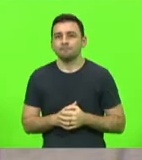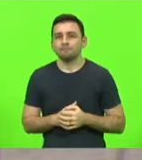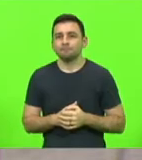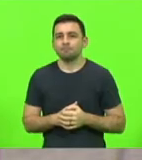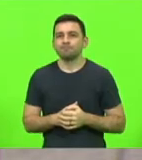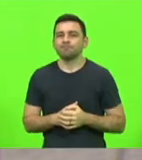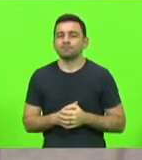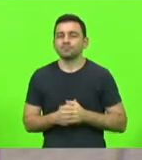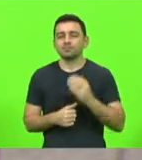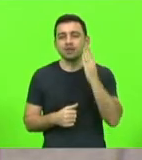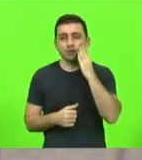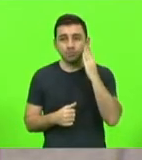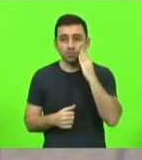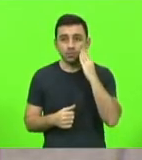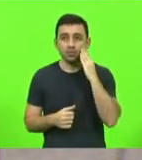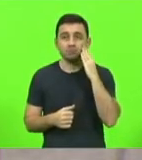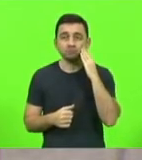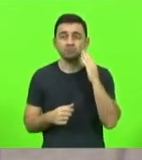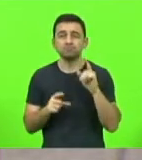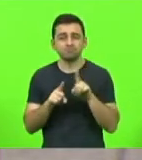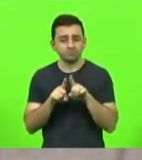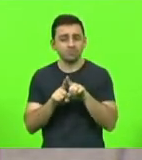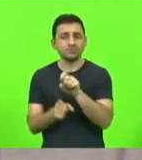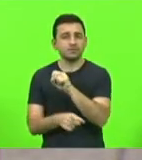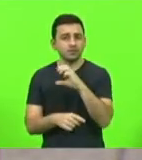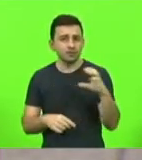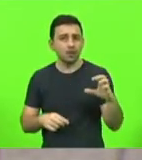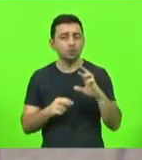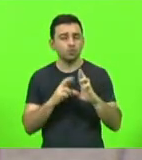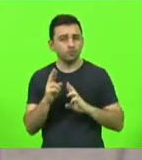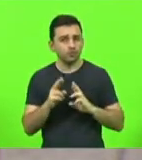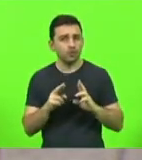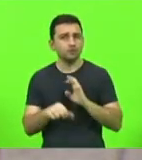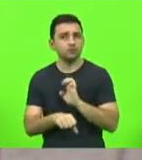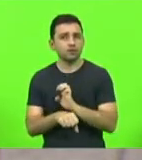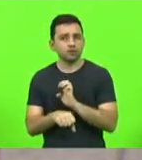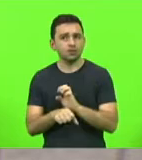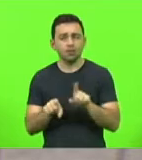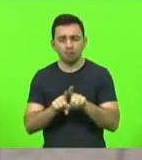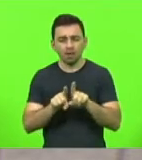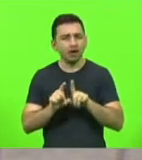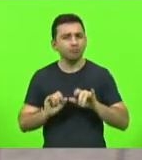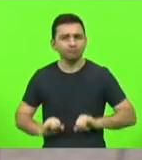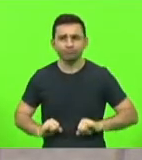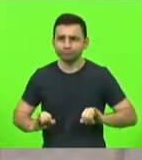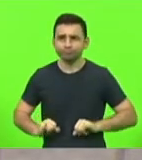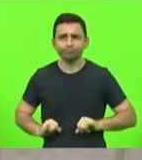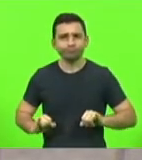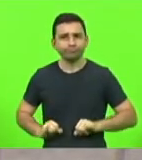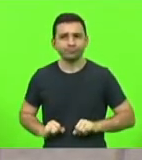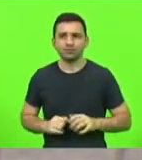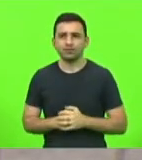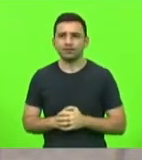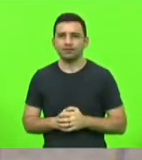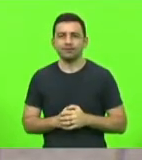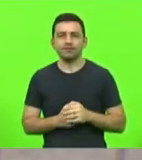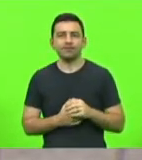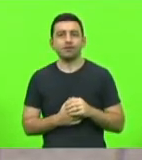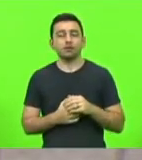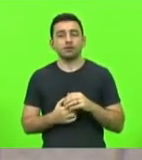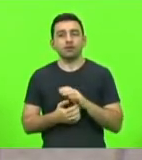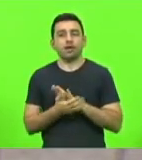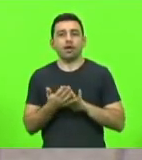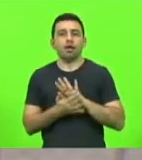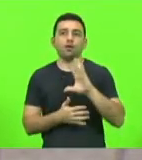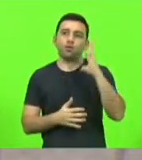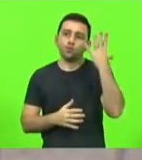saber também, em Santa Catarina, rodovias estaduais, elas também estão sofrendo. A gente não pode dizer que nada esteja acontecendo, porque está